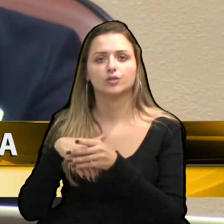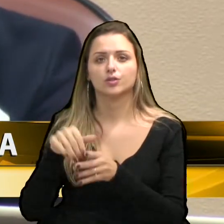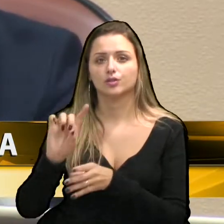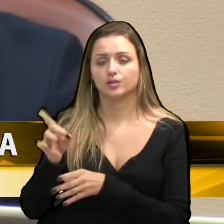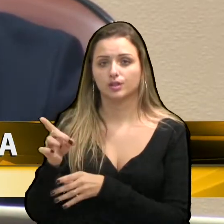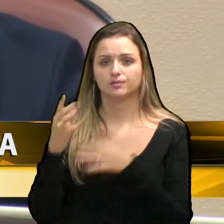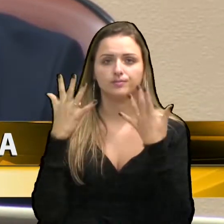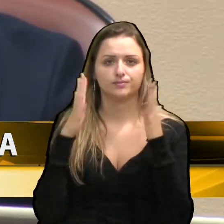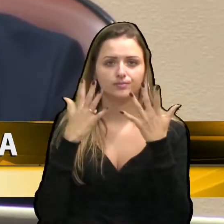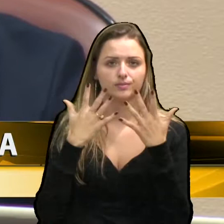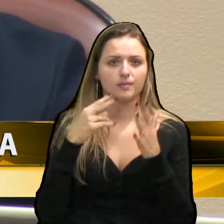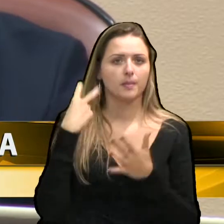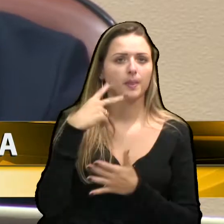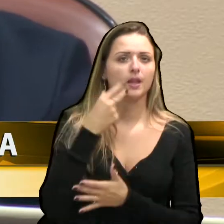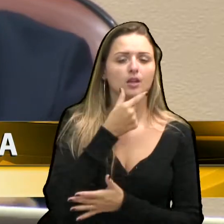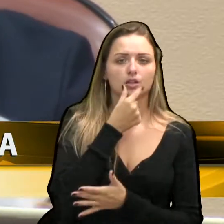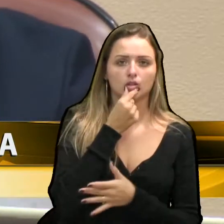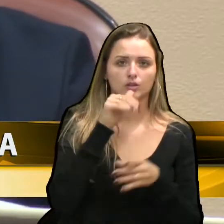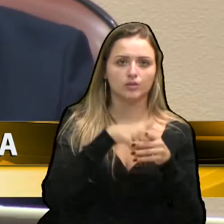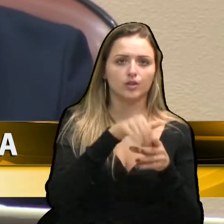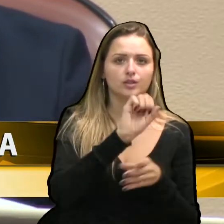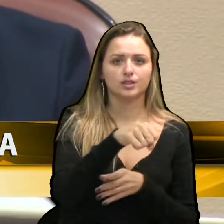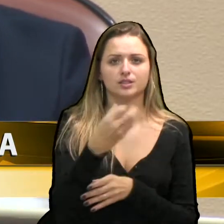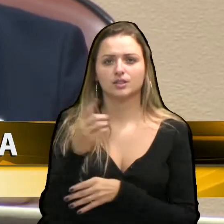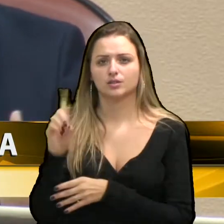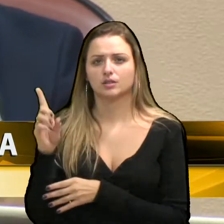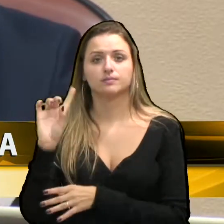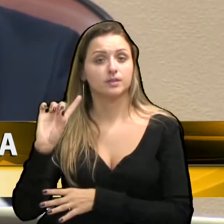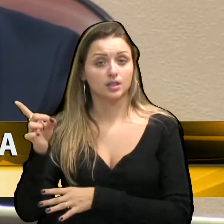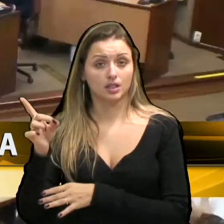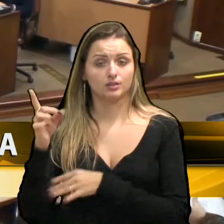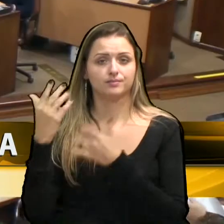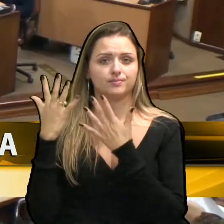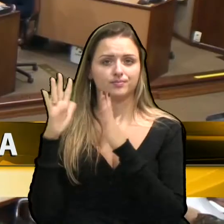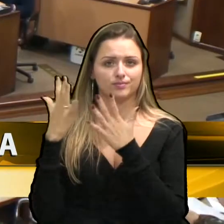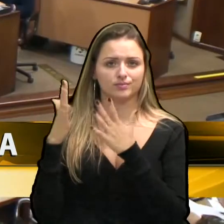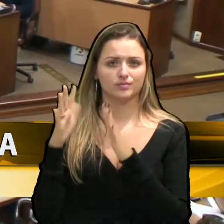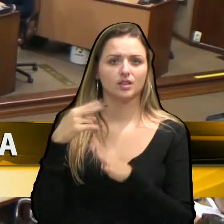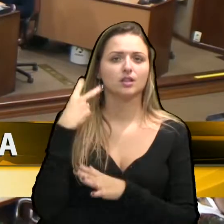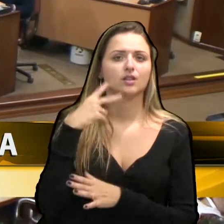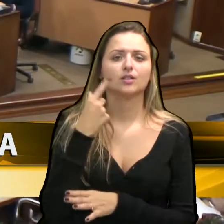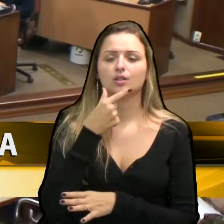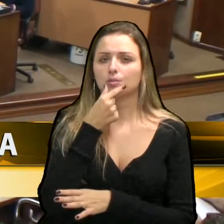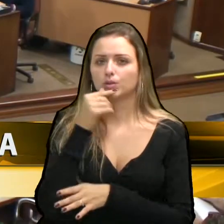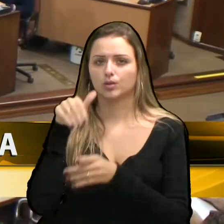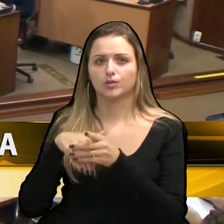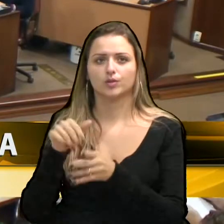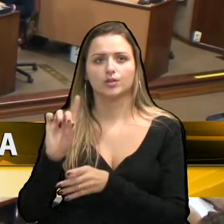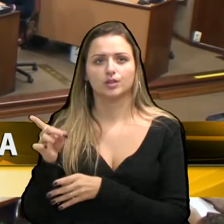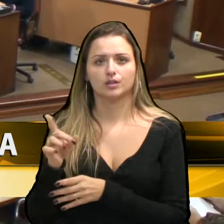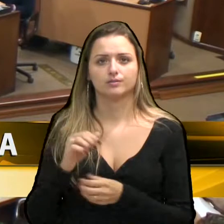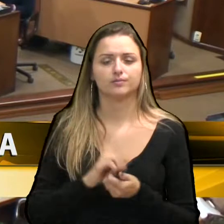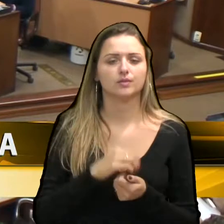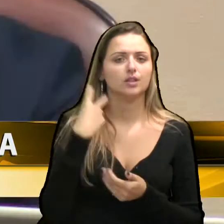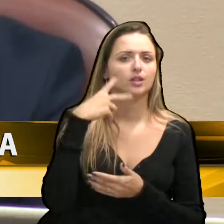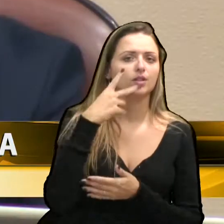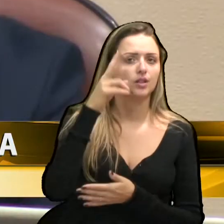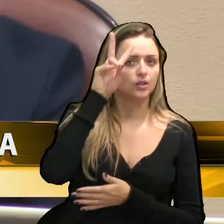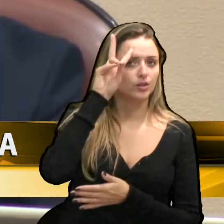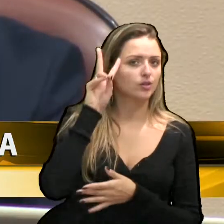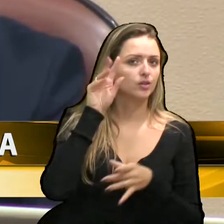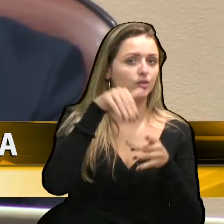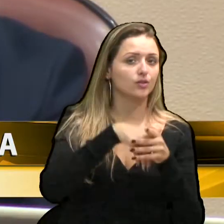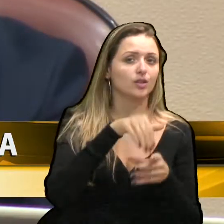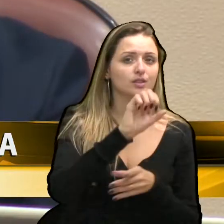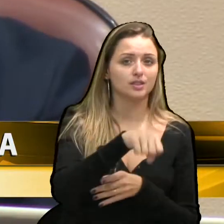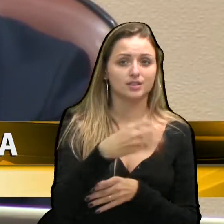Daneluz votou não. Vereador Rodrigo Beltrão, o senhor vota sim ou não? Não. Vereador Rodrigo Beltrão votou não. Vereador Velocino Ex, o